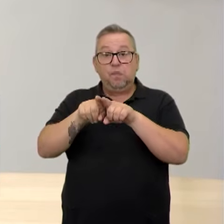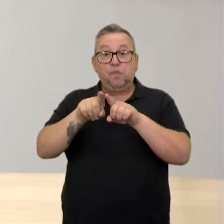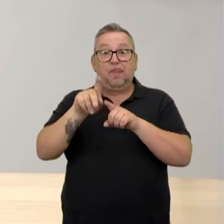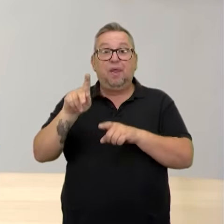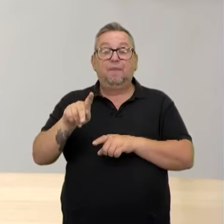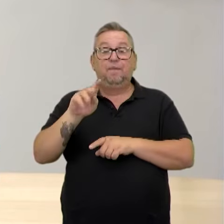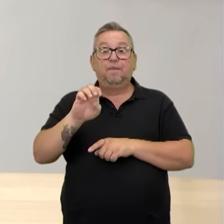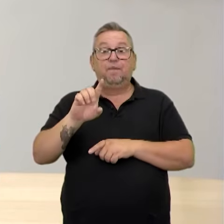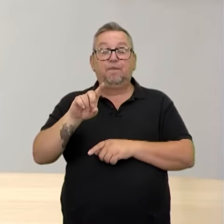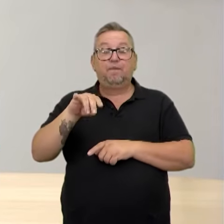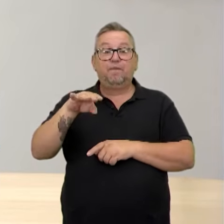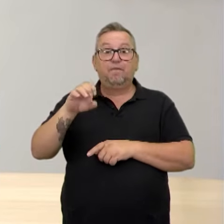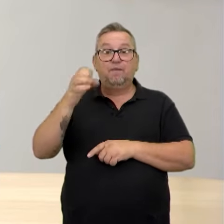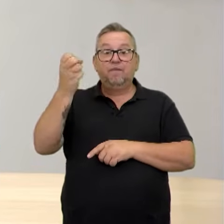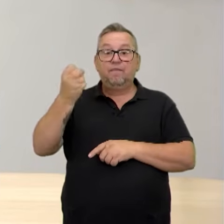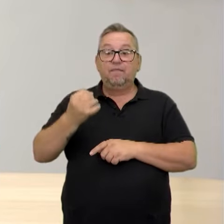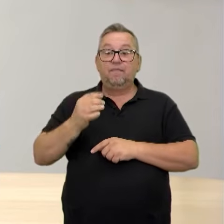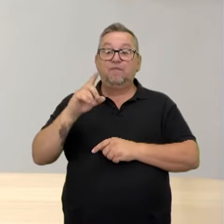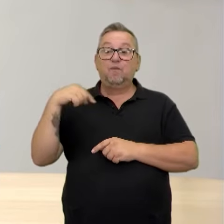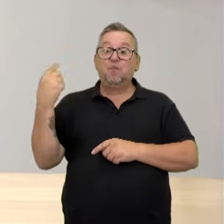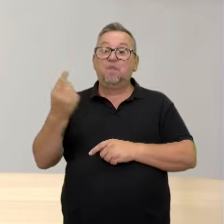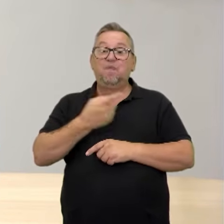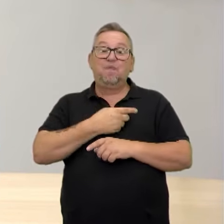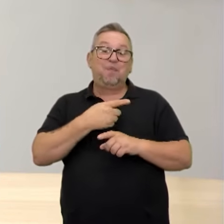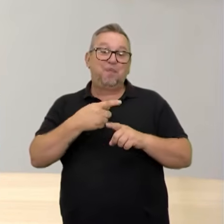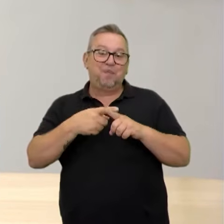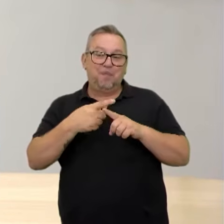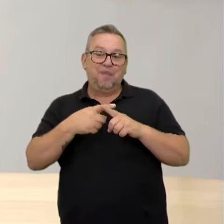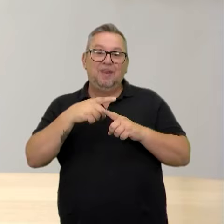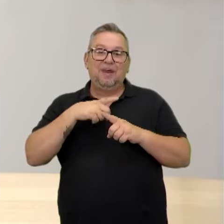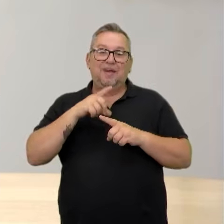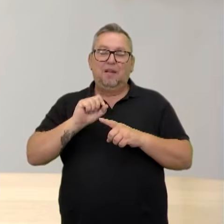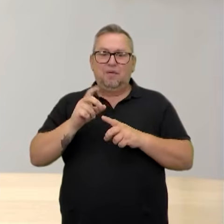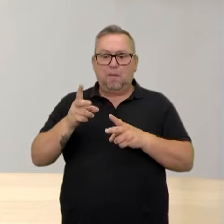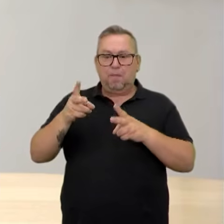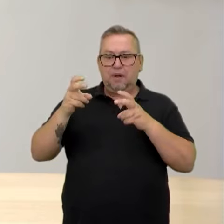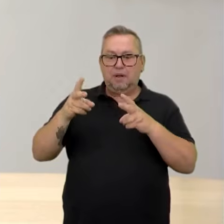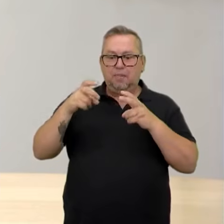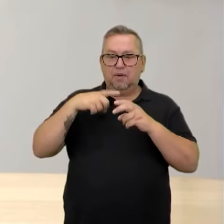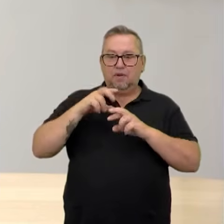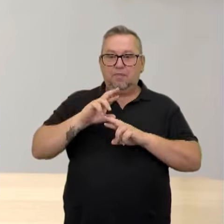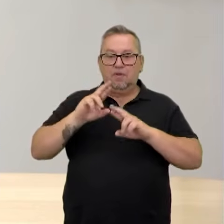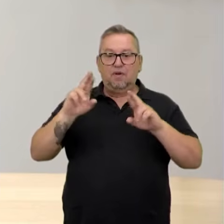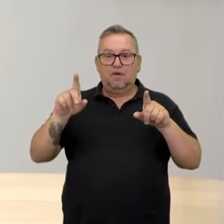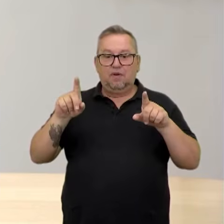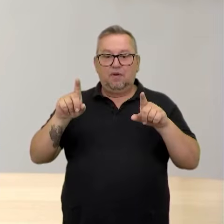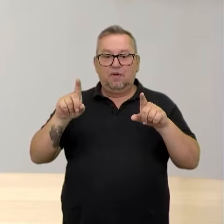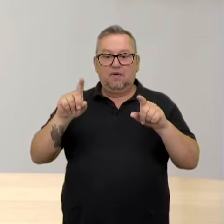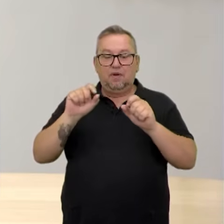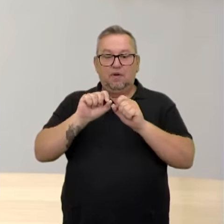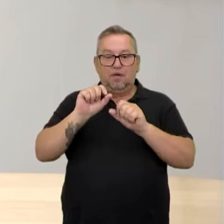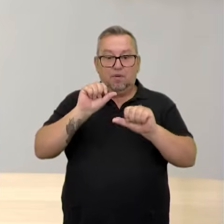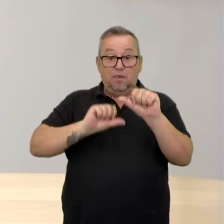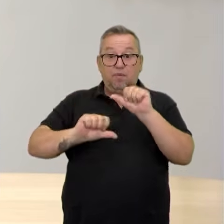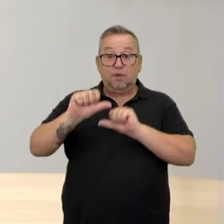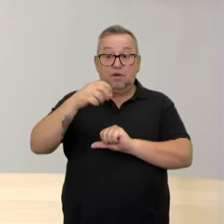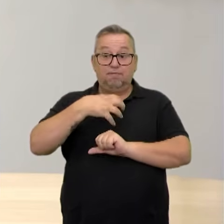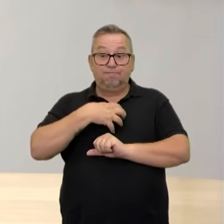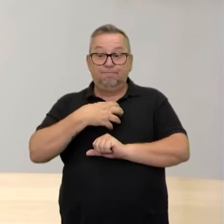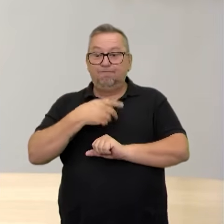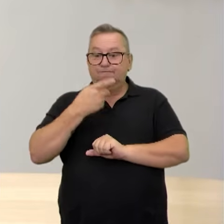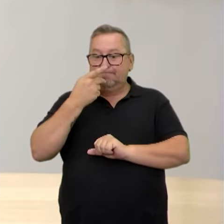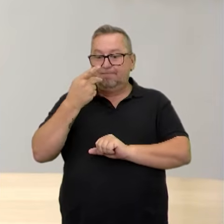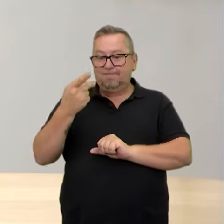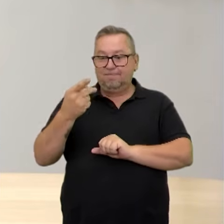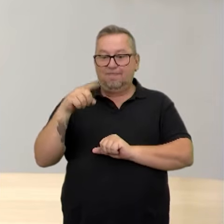professora Elaine explicasse aqui pra gente, porque olha só, vocês perceberam que tem uma diferença, teve uma mudança no jeito de falar?